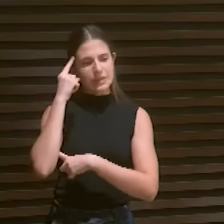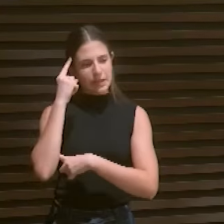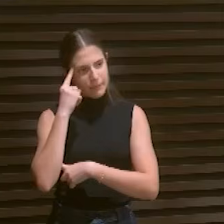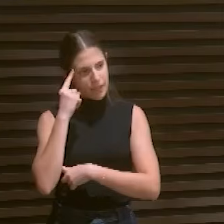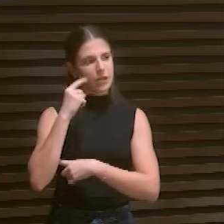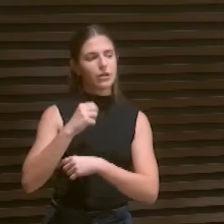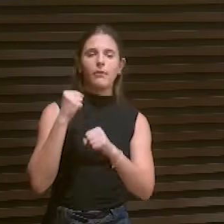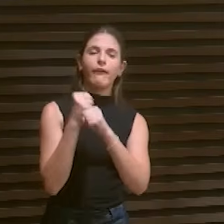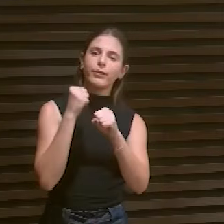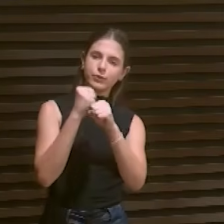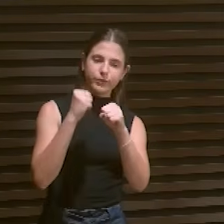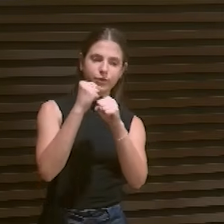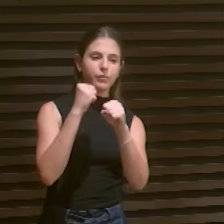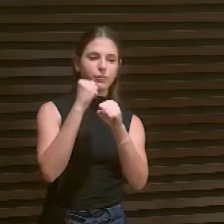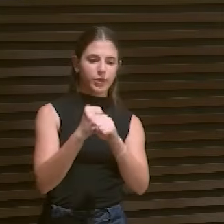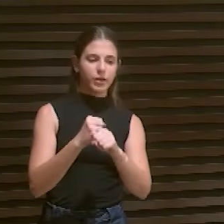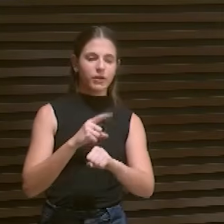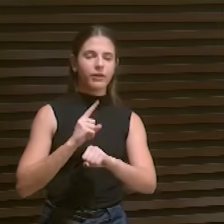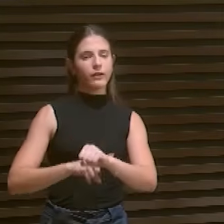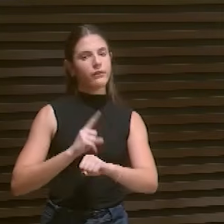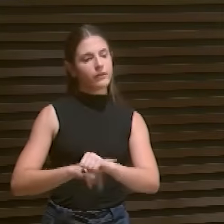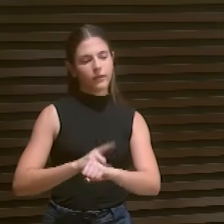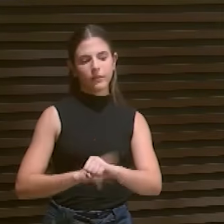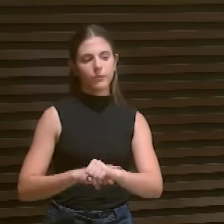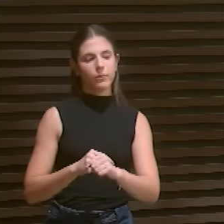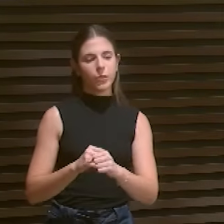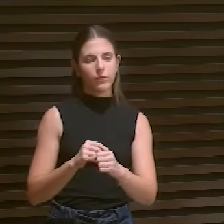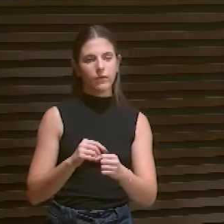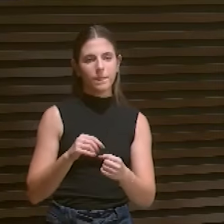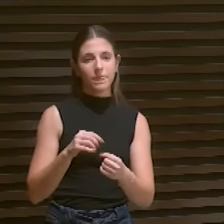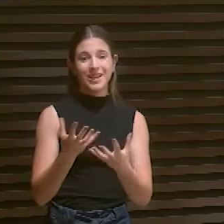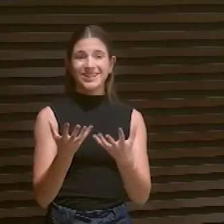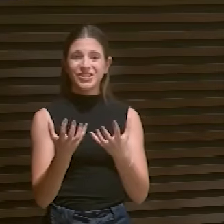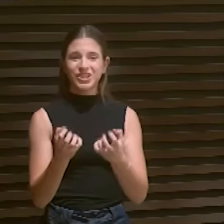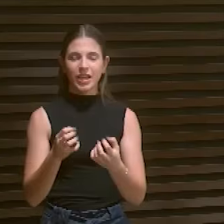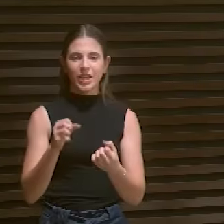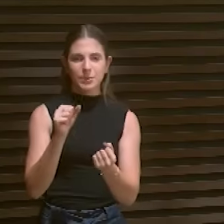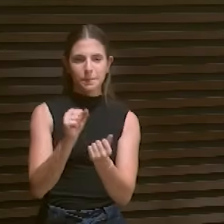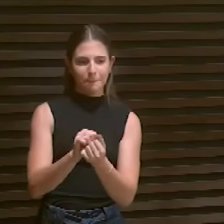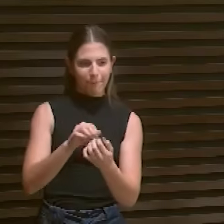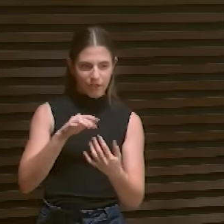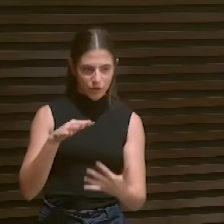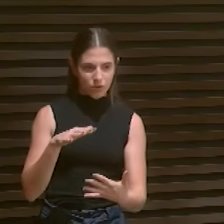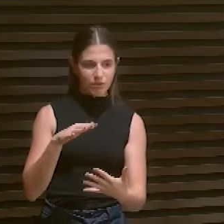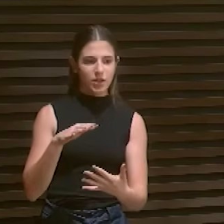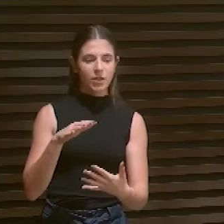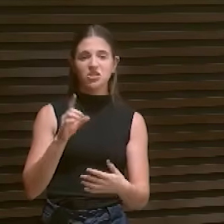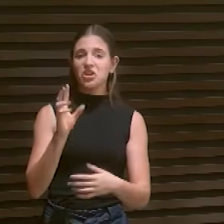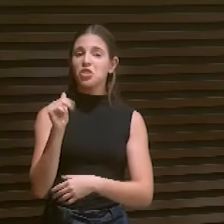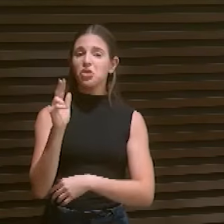tumba elaborada e preenchê-la com tesouros inestimáveis que nunca chegaram à vida após